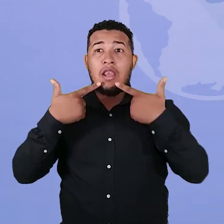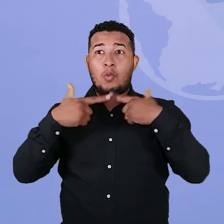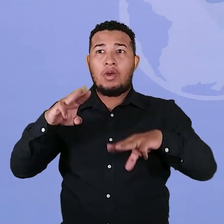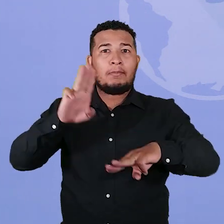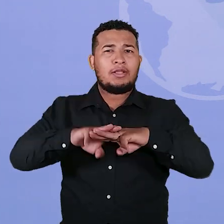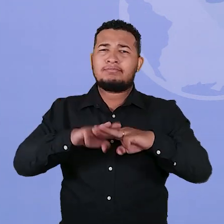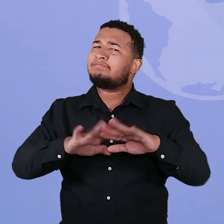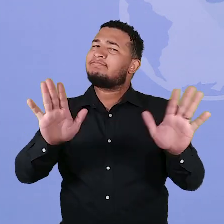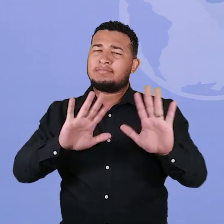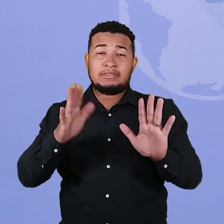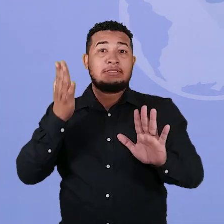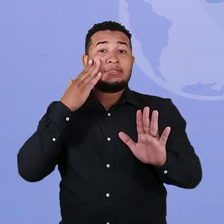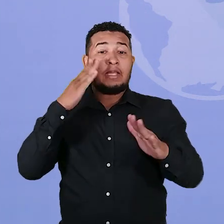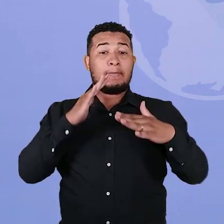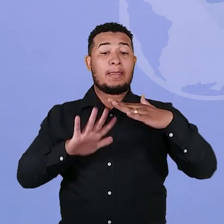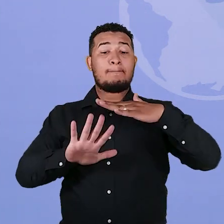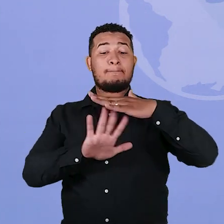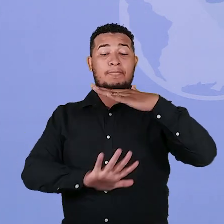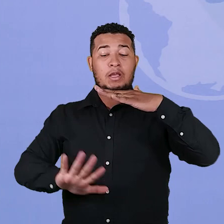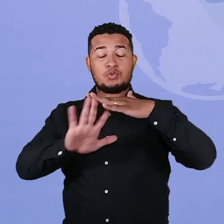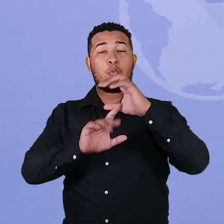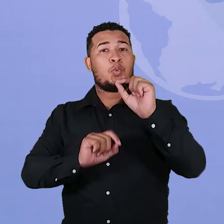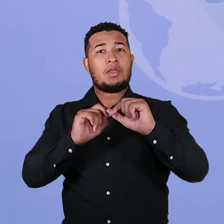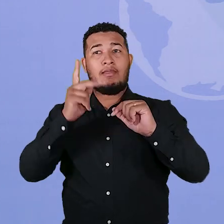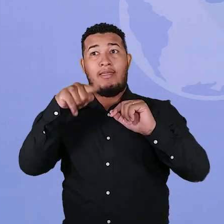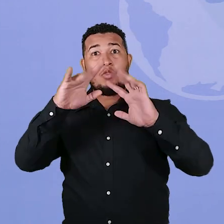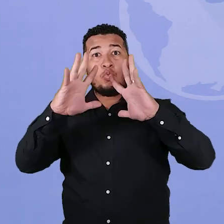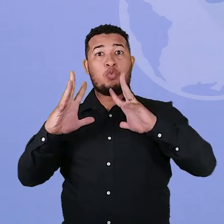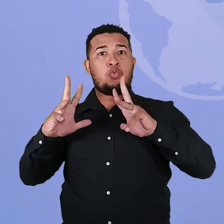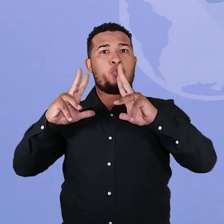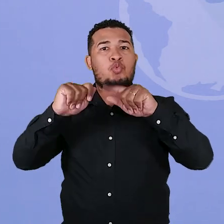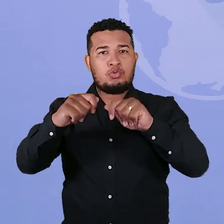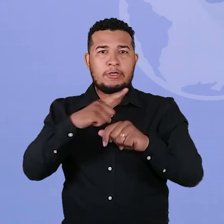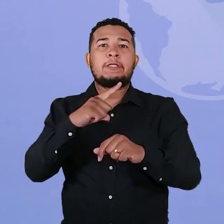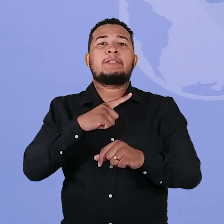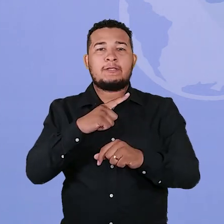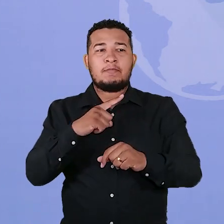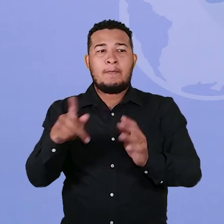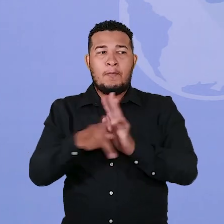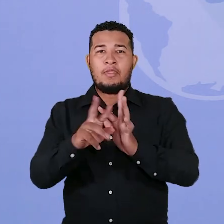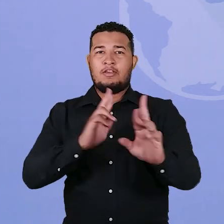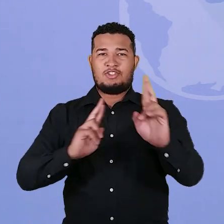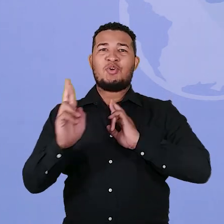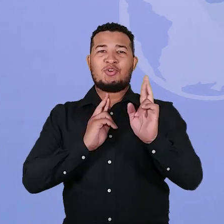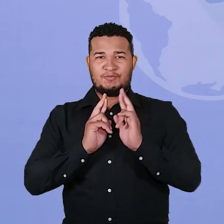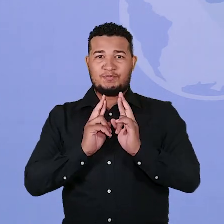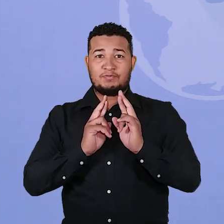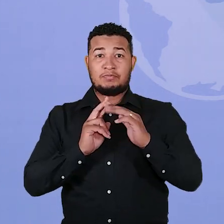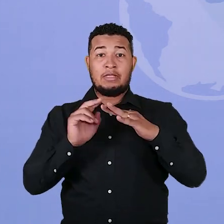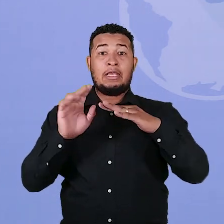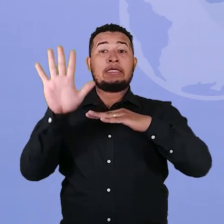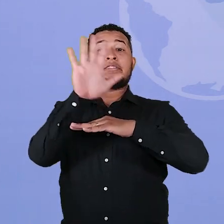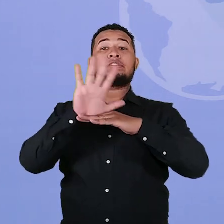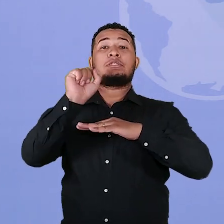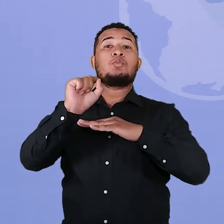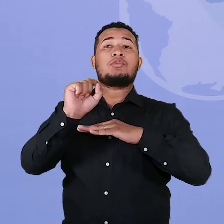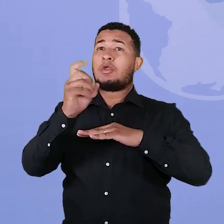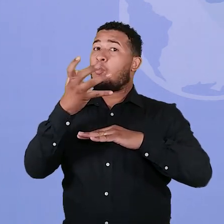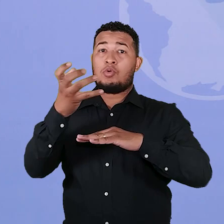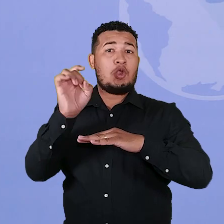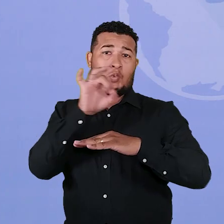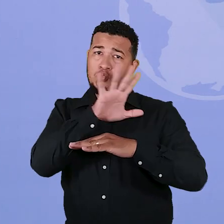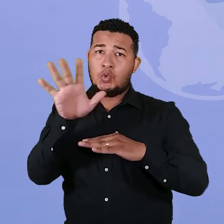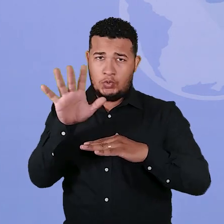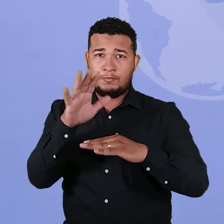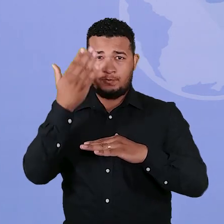linguagem matemática você já sabe que ela embaixo você vai colocar tudo o que você tem ali como resposta e em